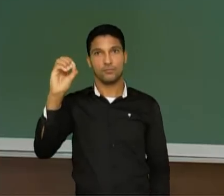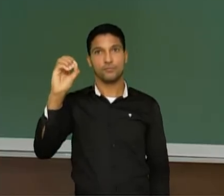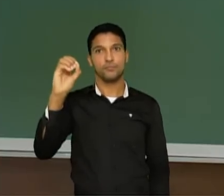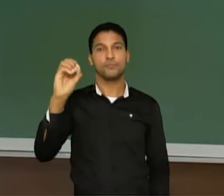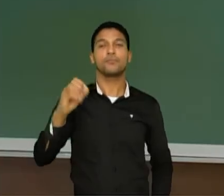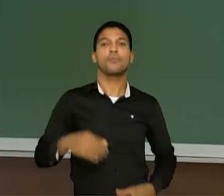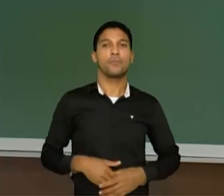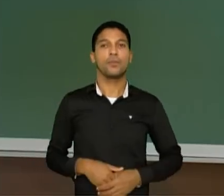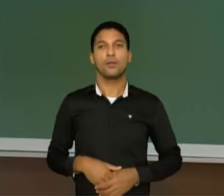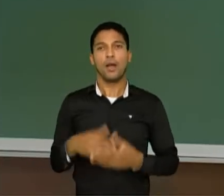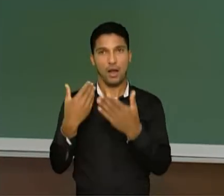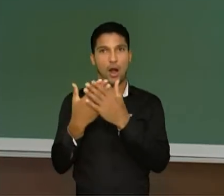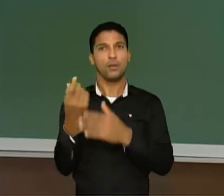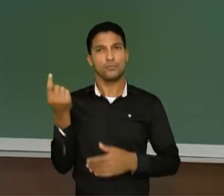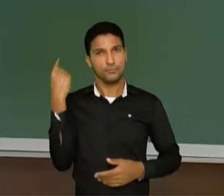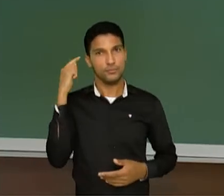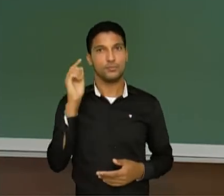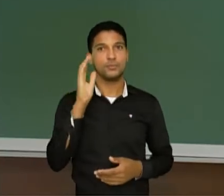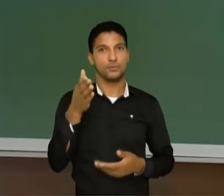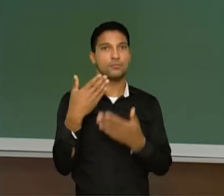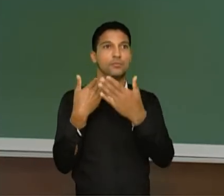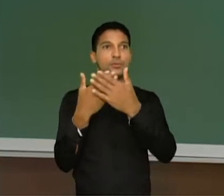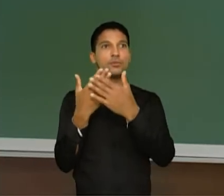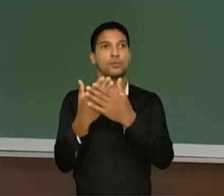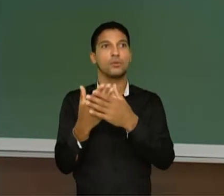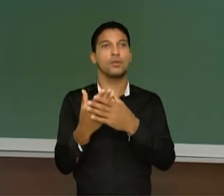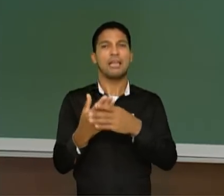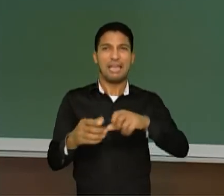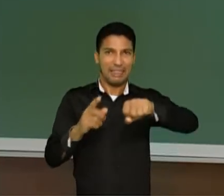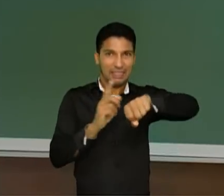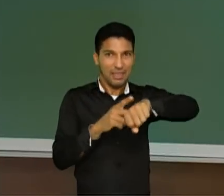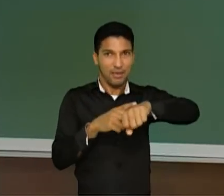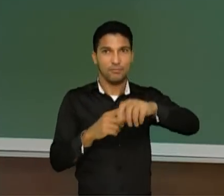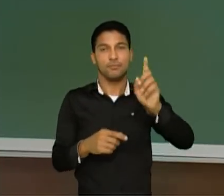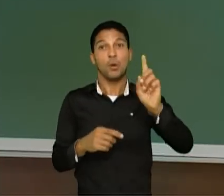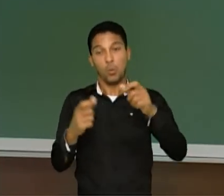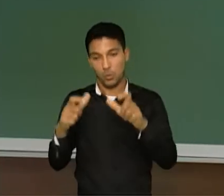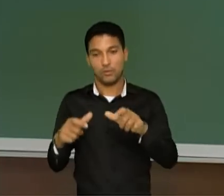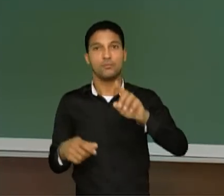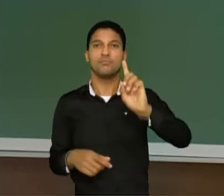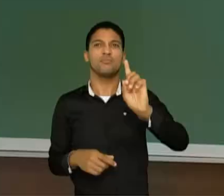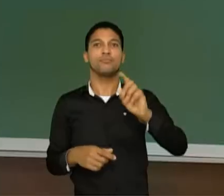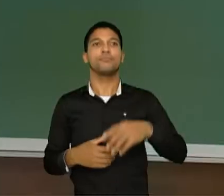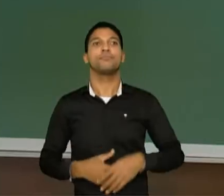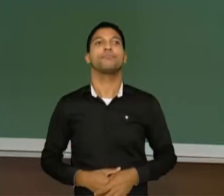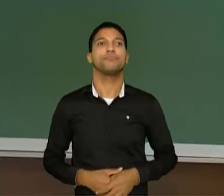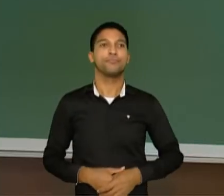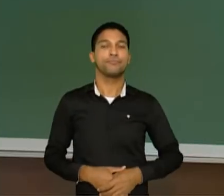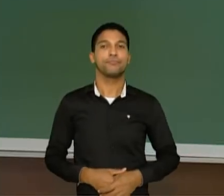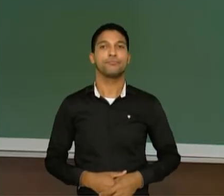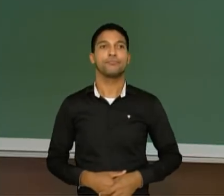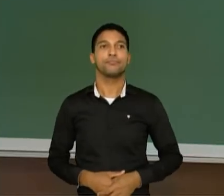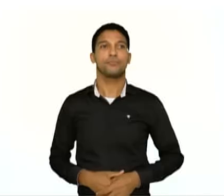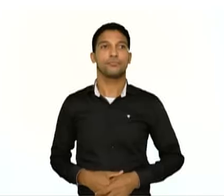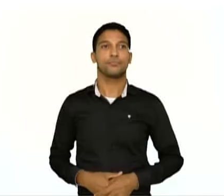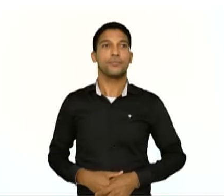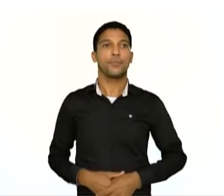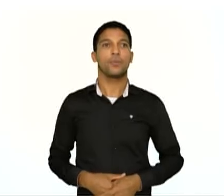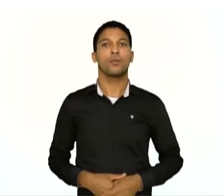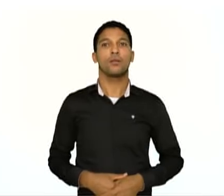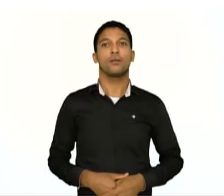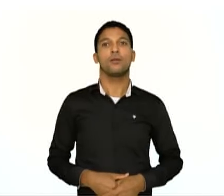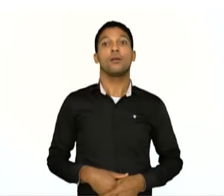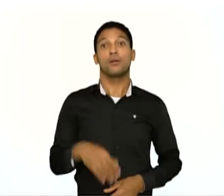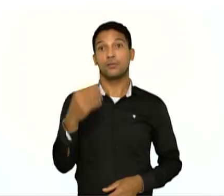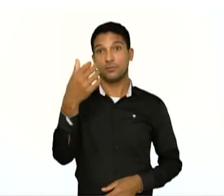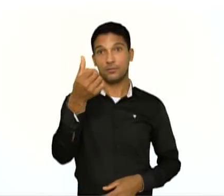anteriores também, né? Não teria também, gente, como se referir ao tempo, né? Ou ao lugar. Parabéns para quem captou aí, né? E na 6 eu vou pedir para a gente